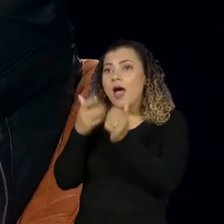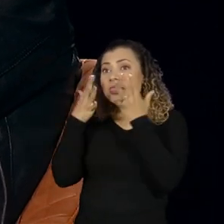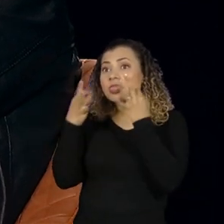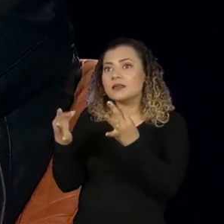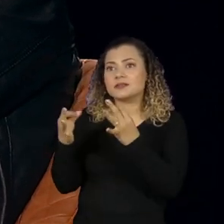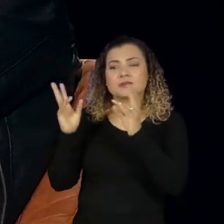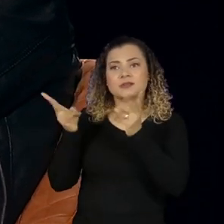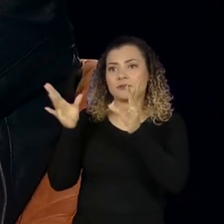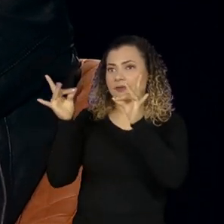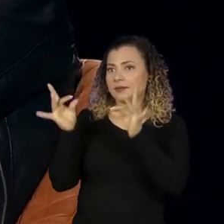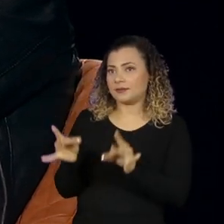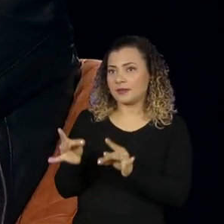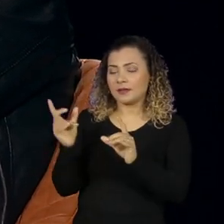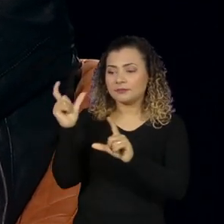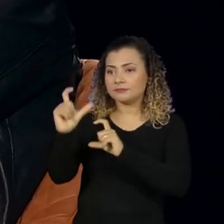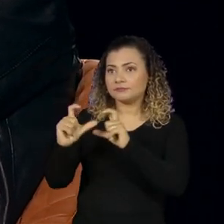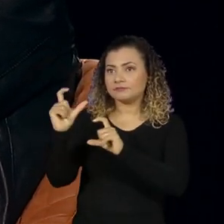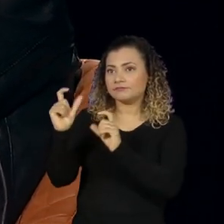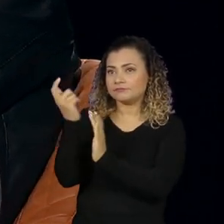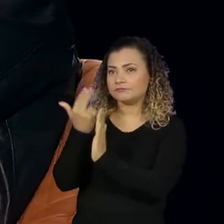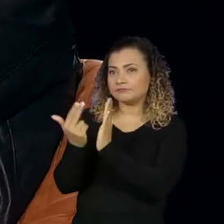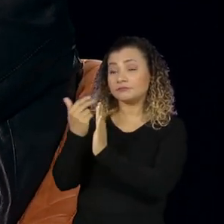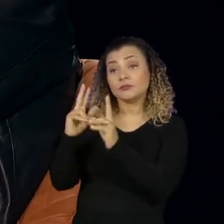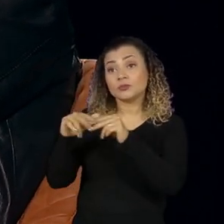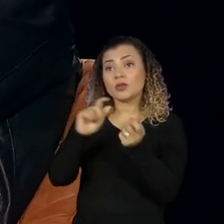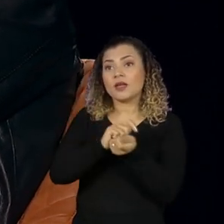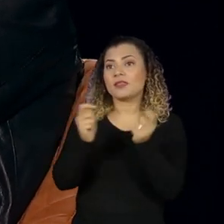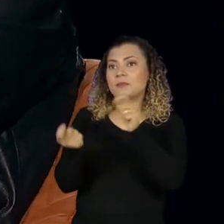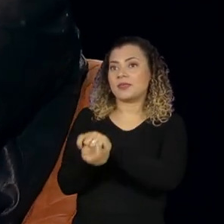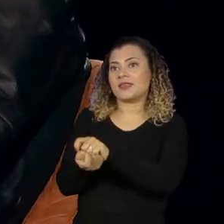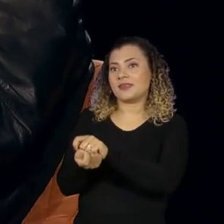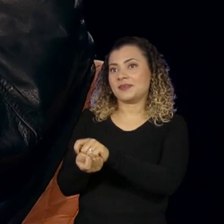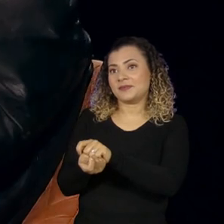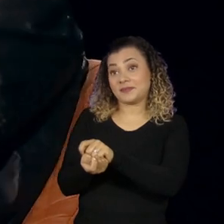nisso. Os caras que desenham HQ. Por isso que eu quis adaptar a HQ, né?